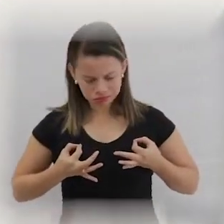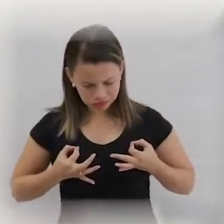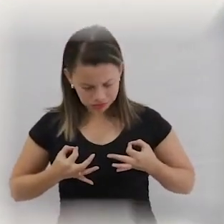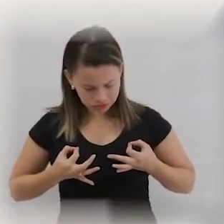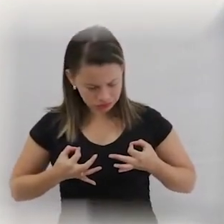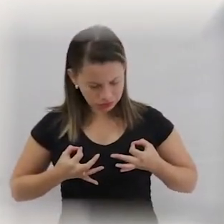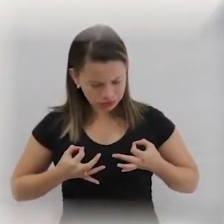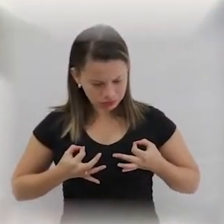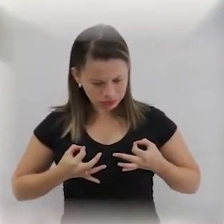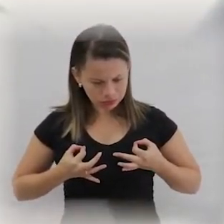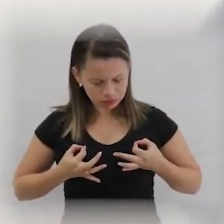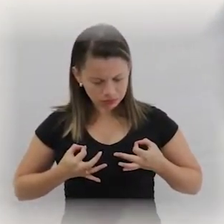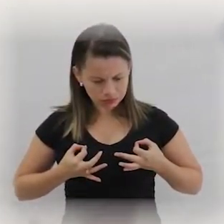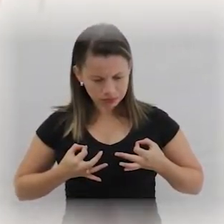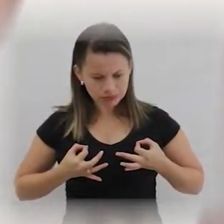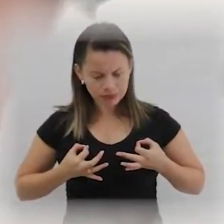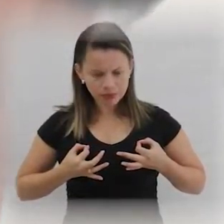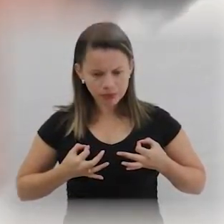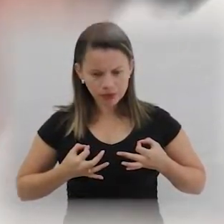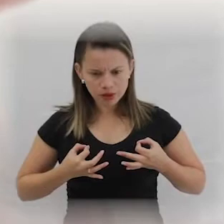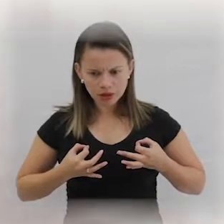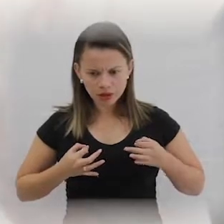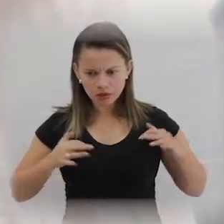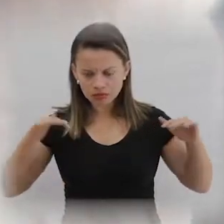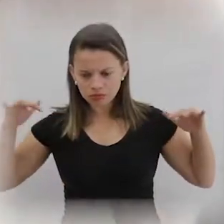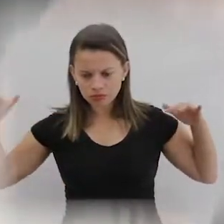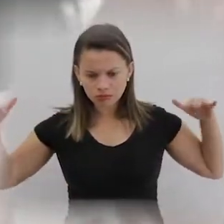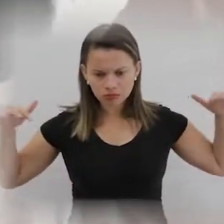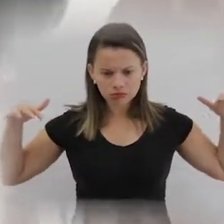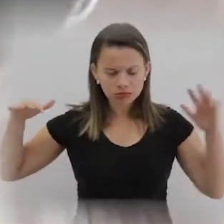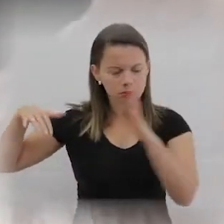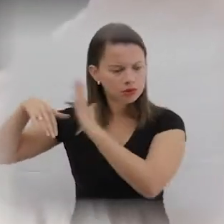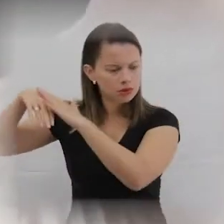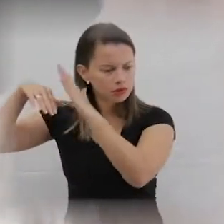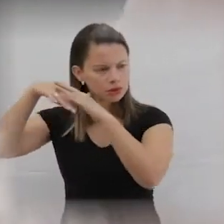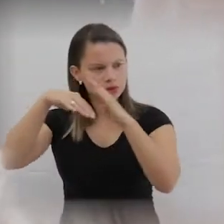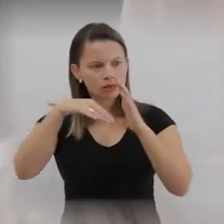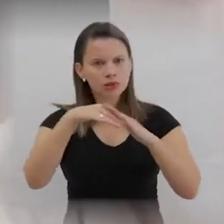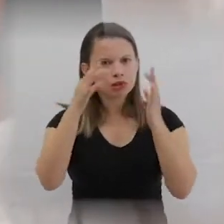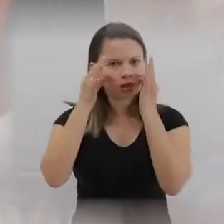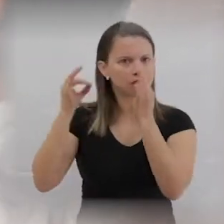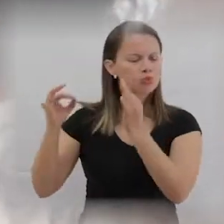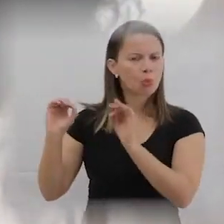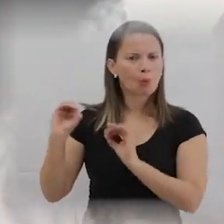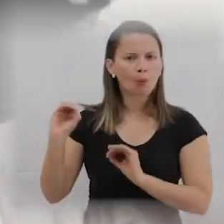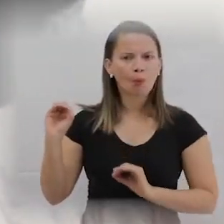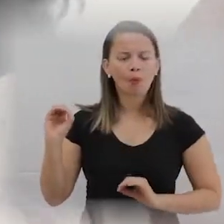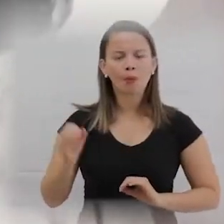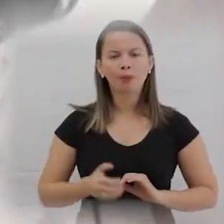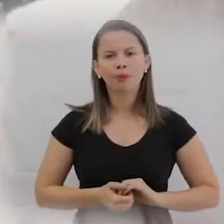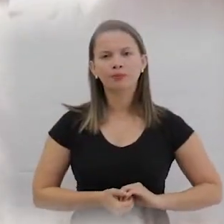mesmo do que com o que ele está fazendo.